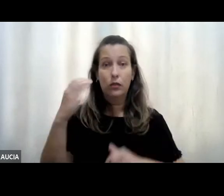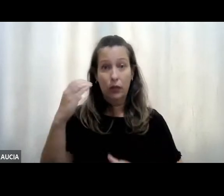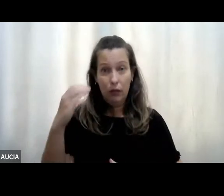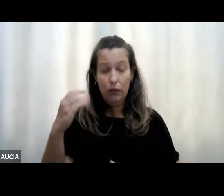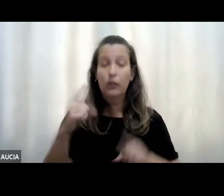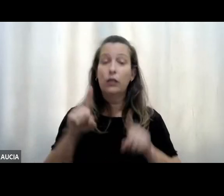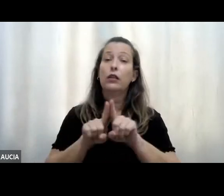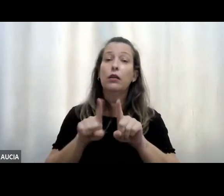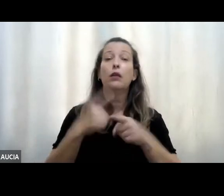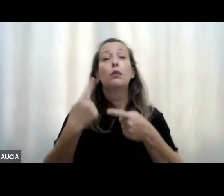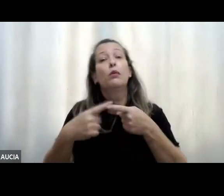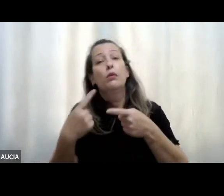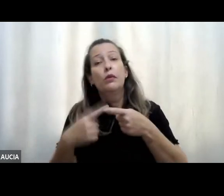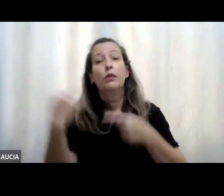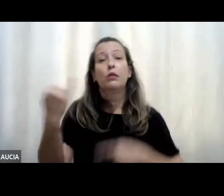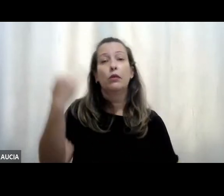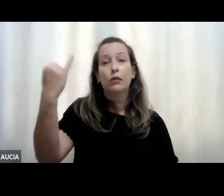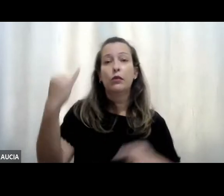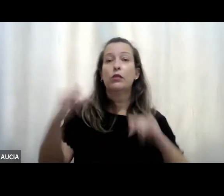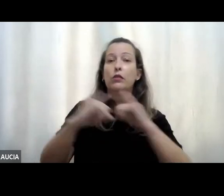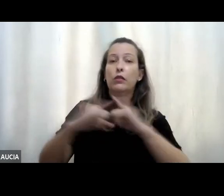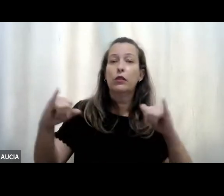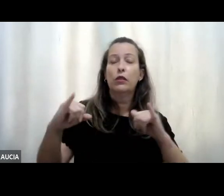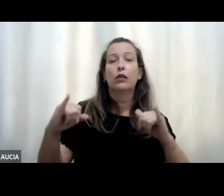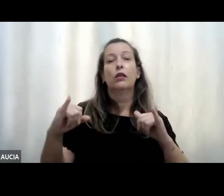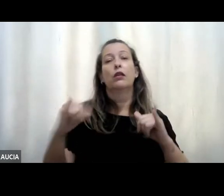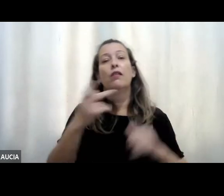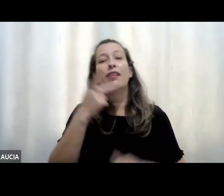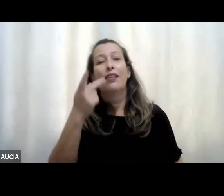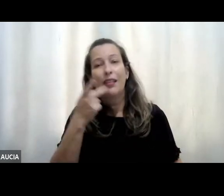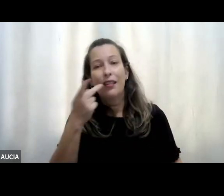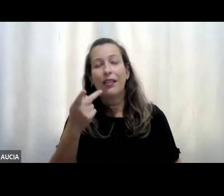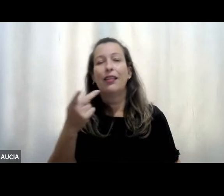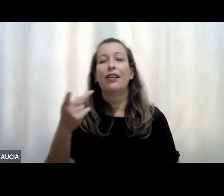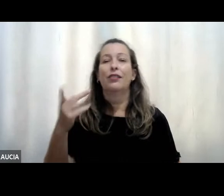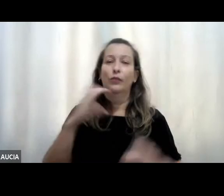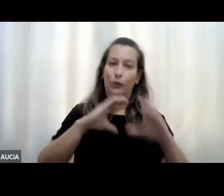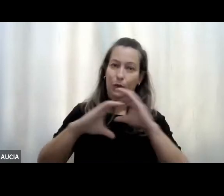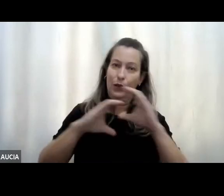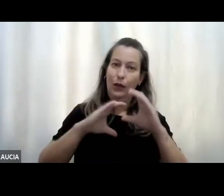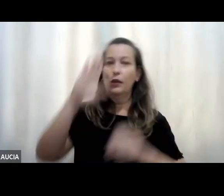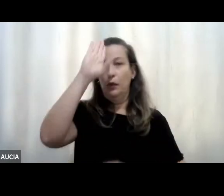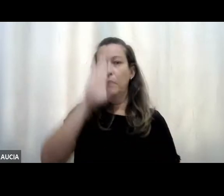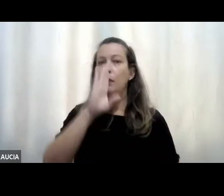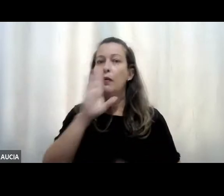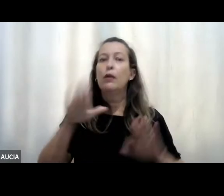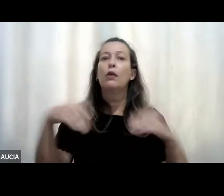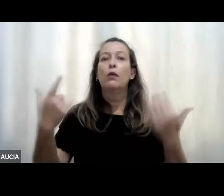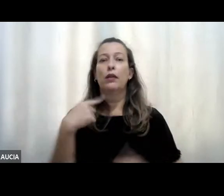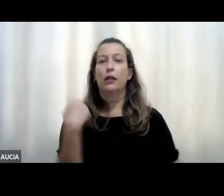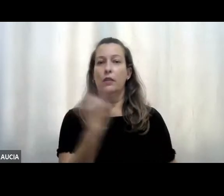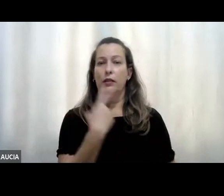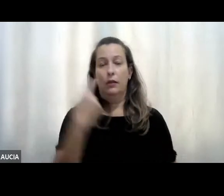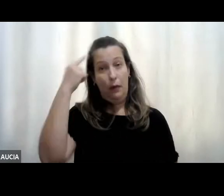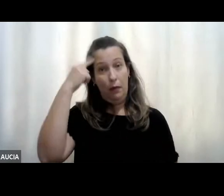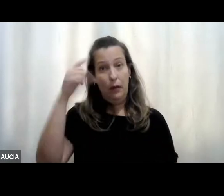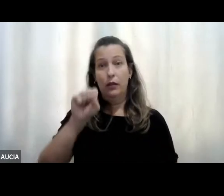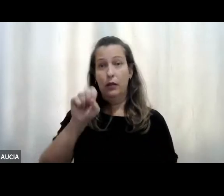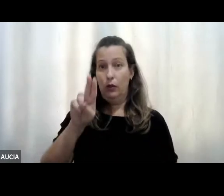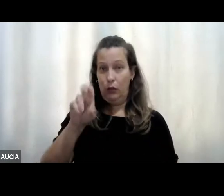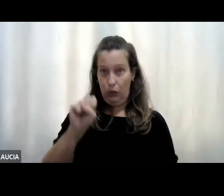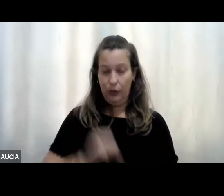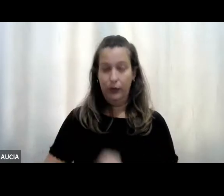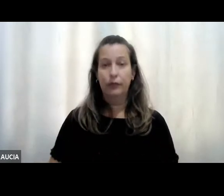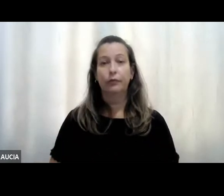gente falar de comunicação pública quando a gente pensa no SUS, né? No caso da